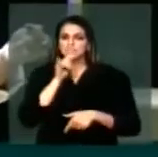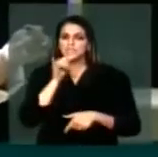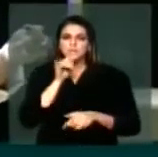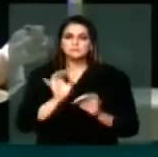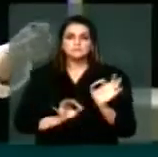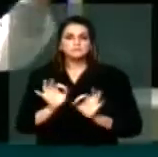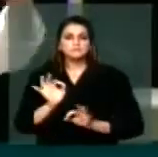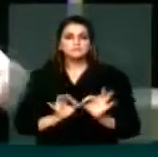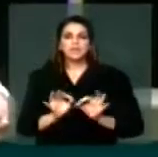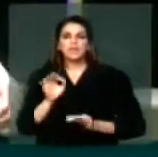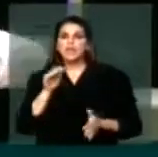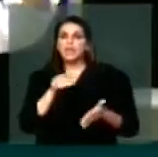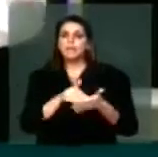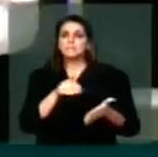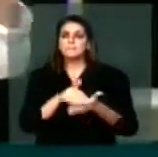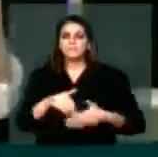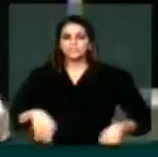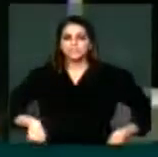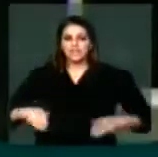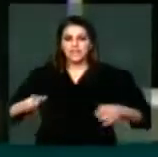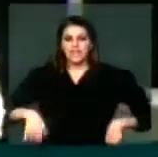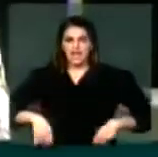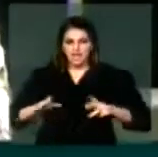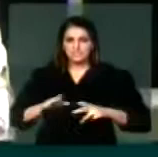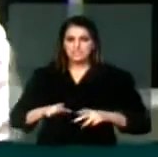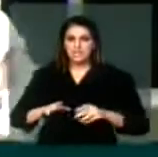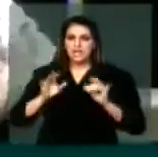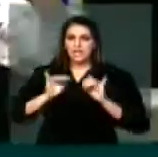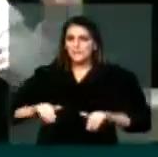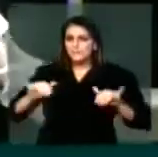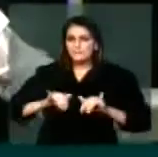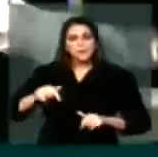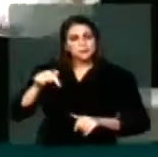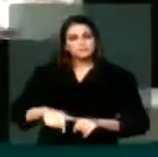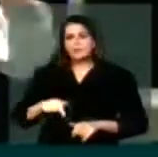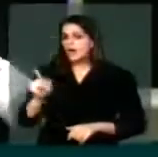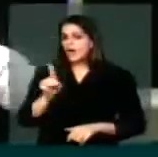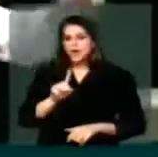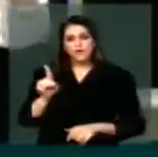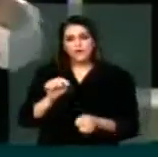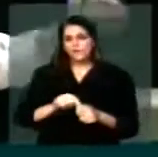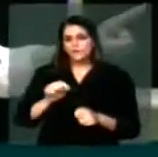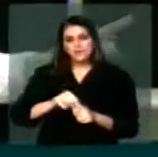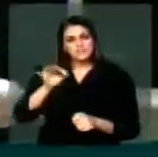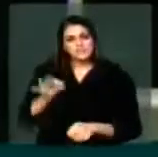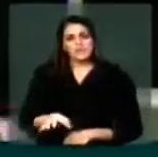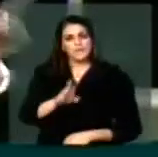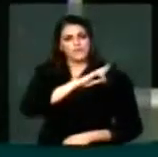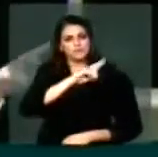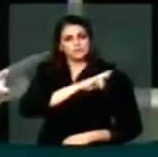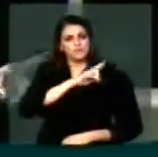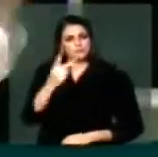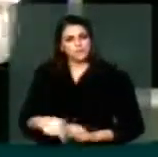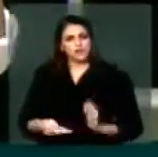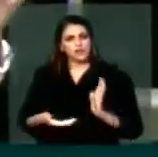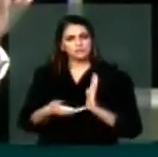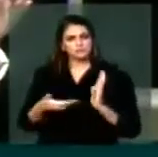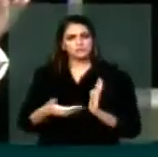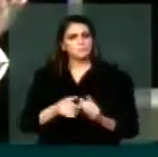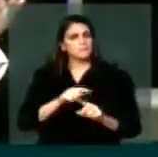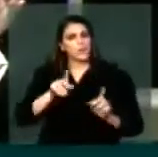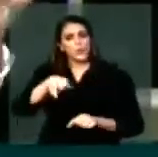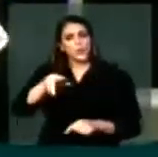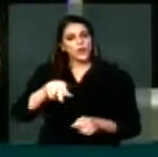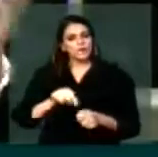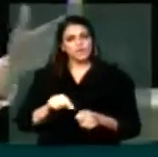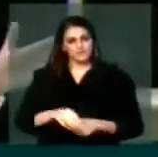é uma obrigação legal que esse Congresso não cumpre, todos os partidos, sem exceção, todos, em algum